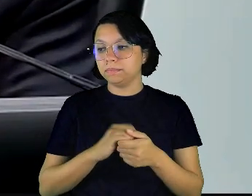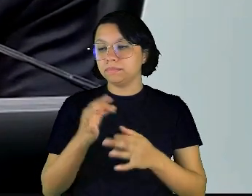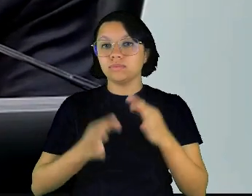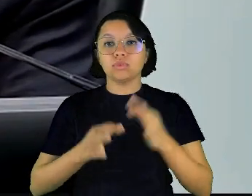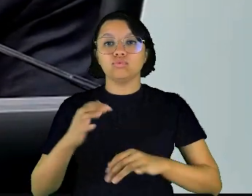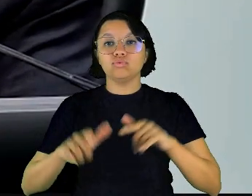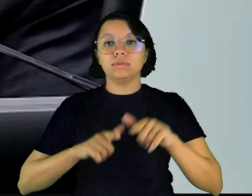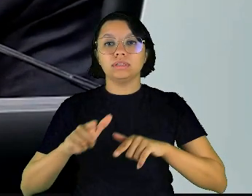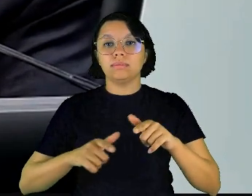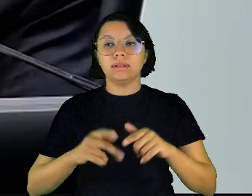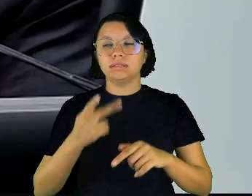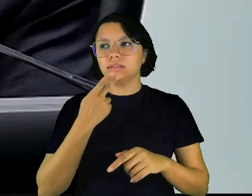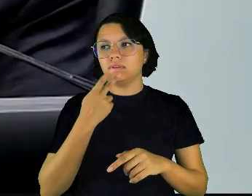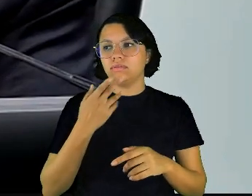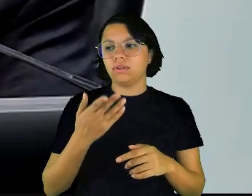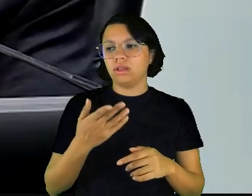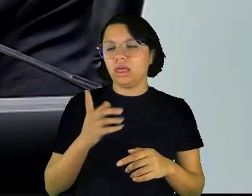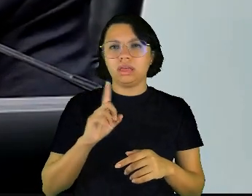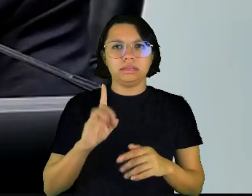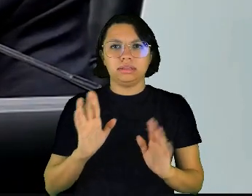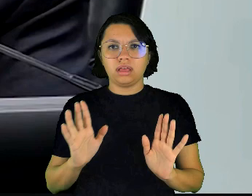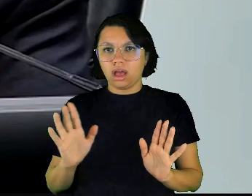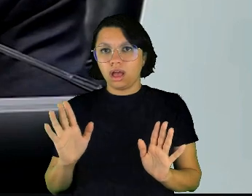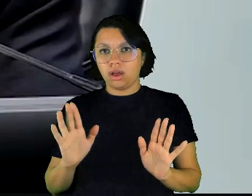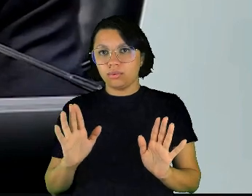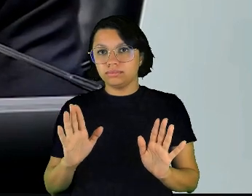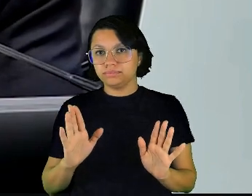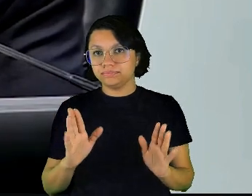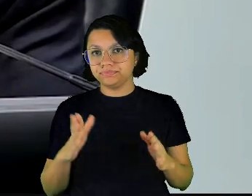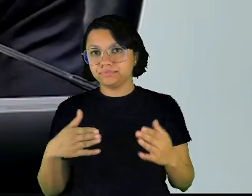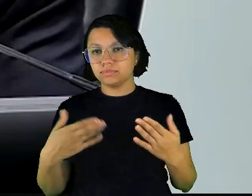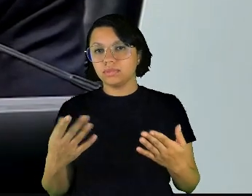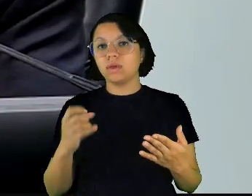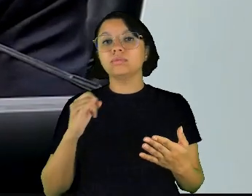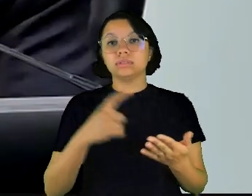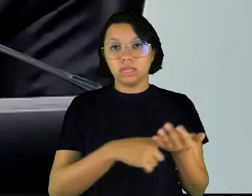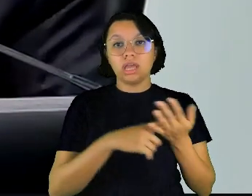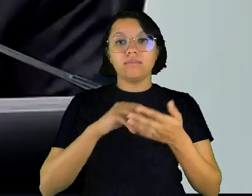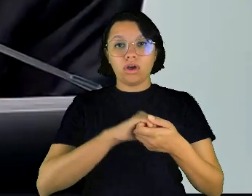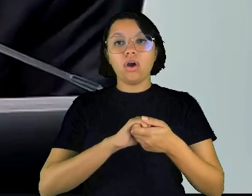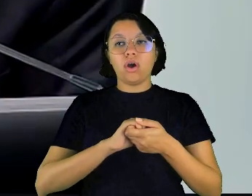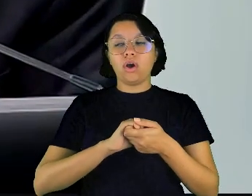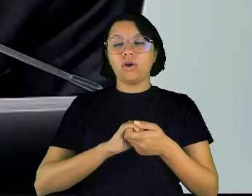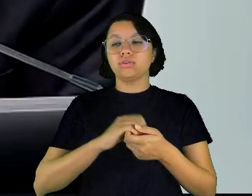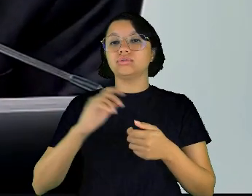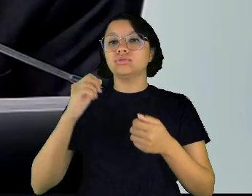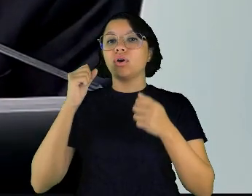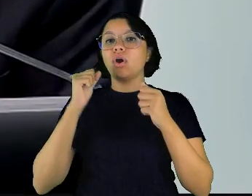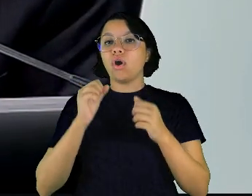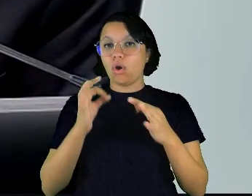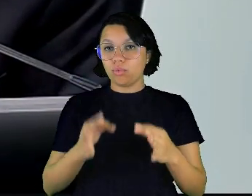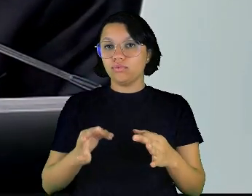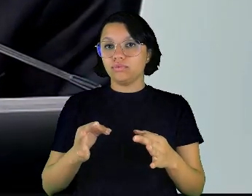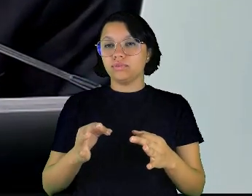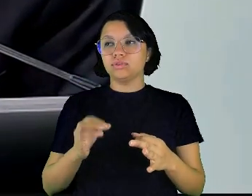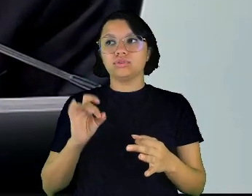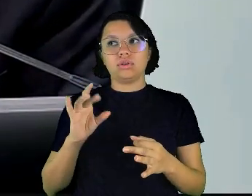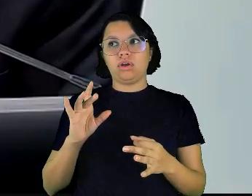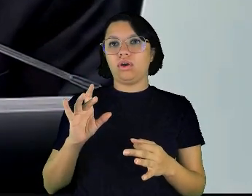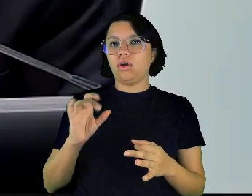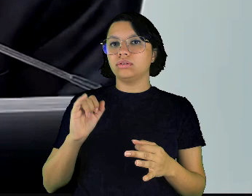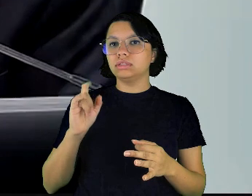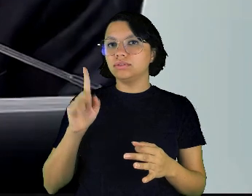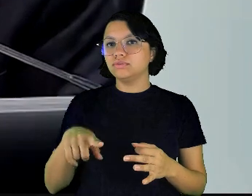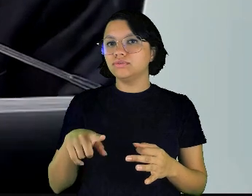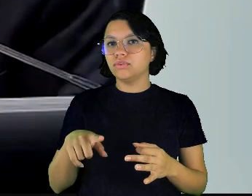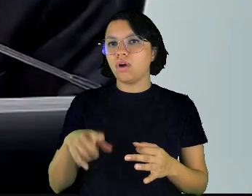vai dizer que não. Há uma composição, você vai homologar. A não ser que seja algo absurdo, né? A não ser que você